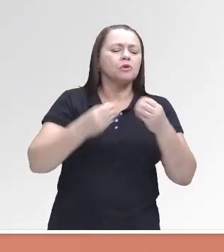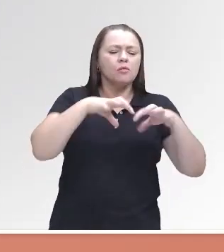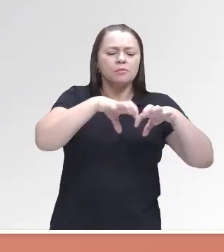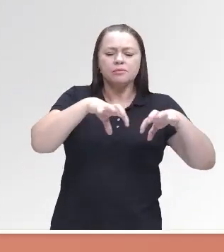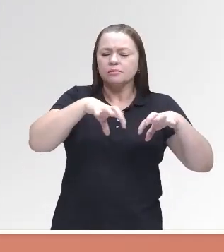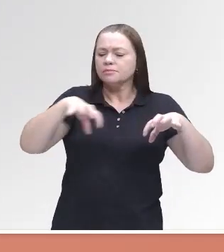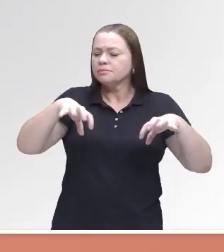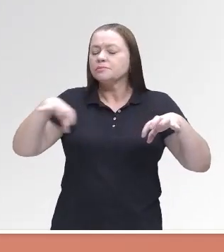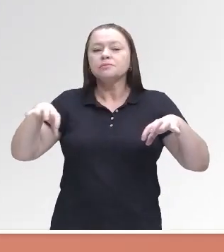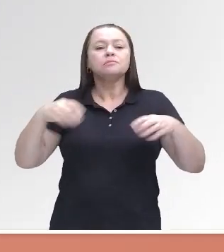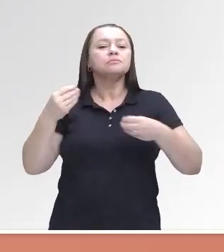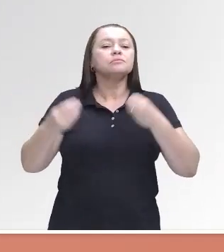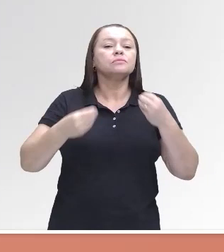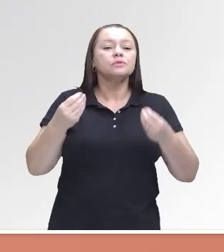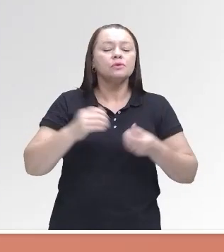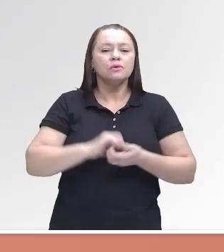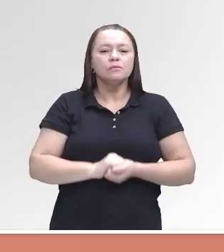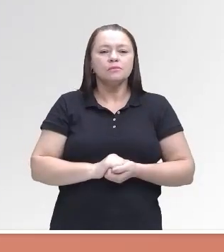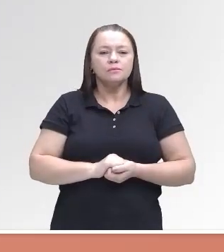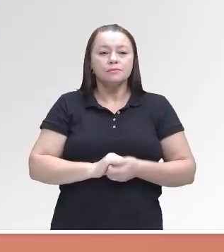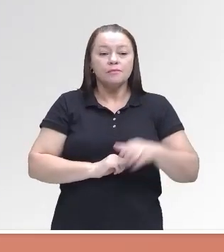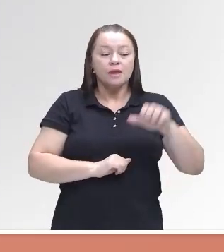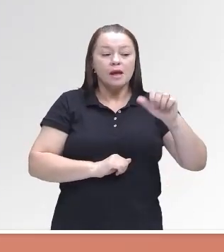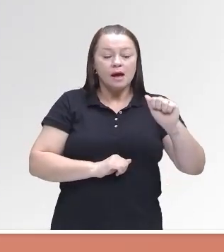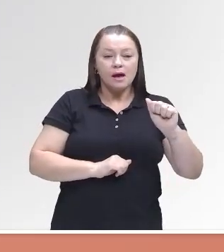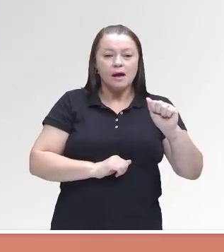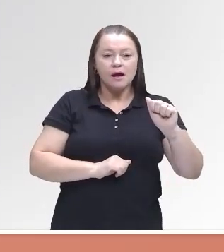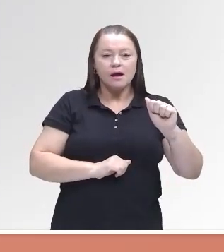Araruama. Repetindo, batendo palma.